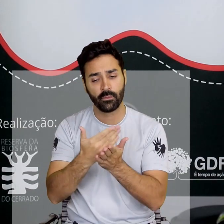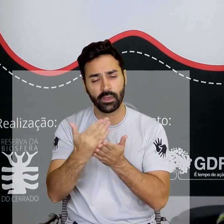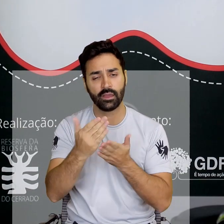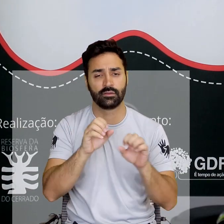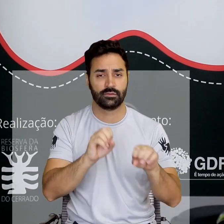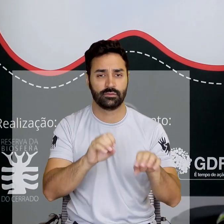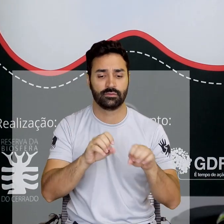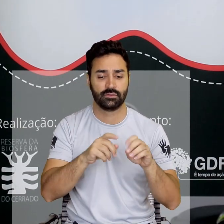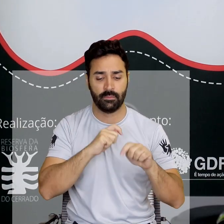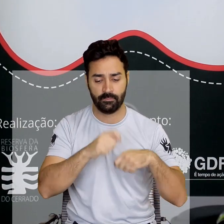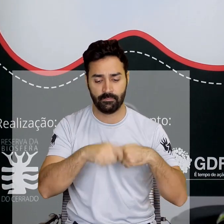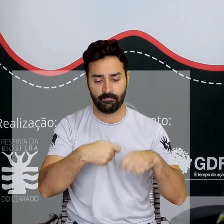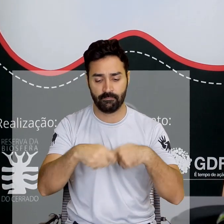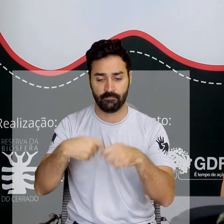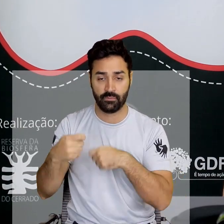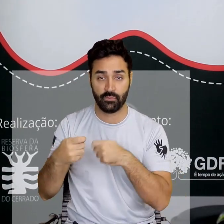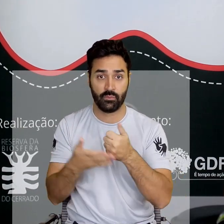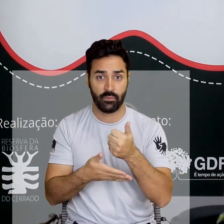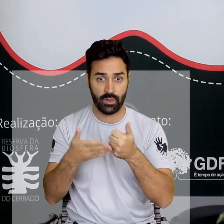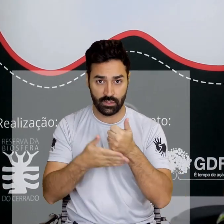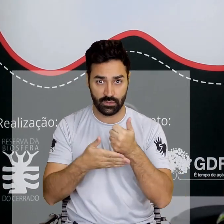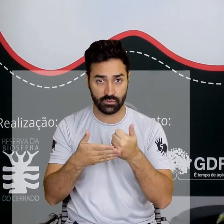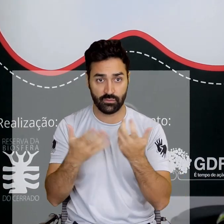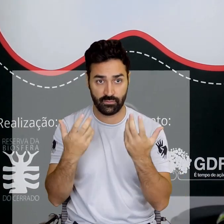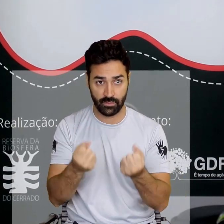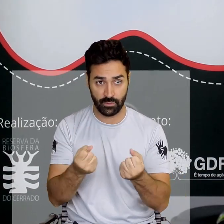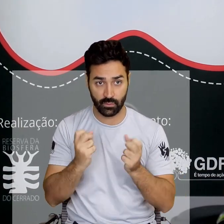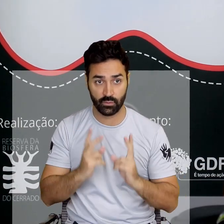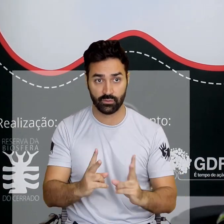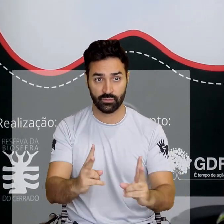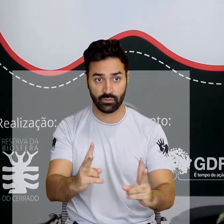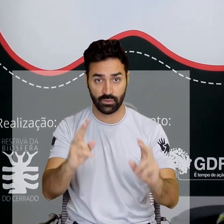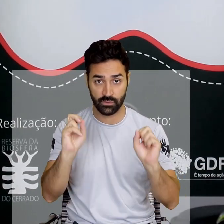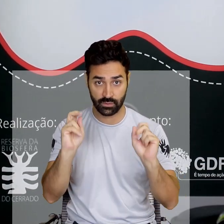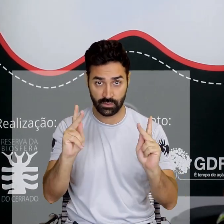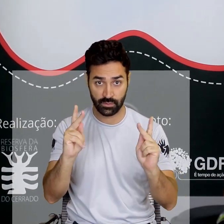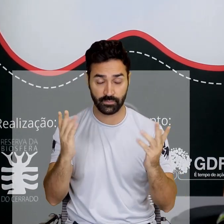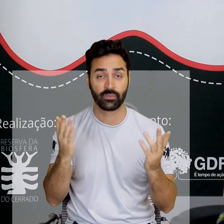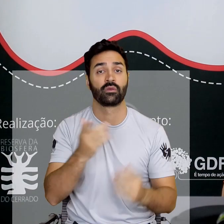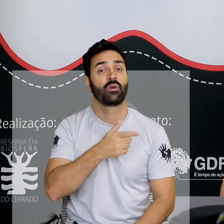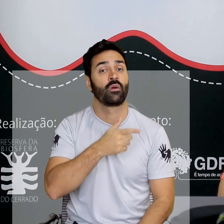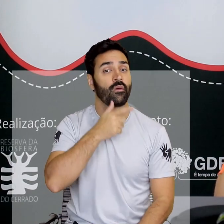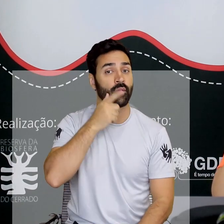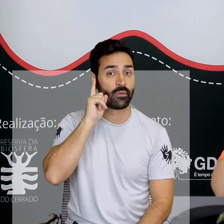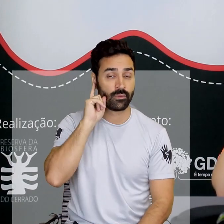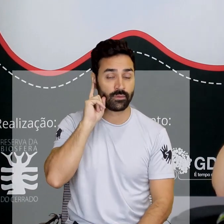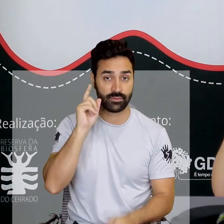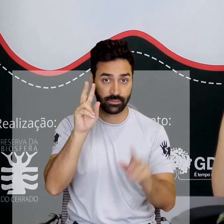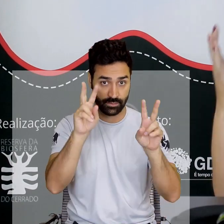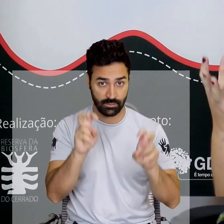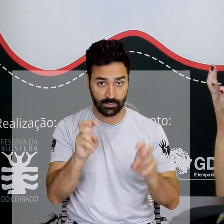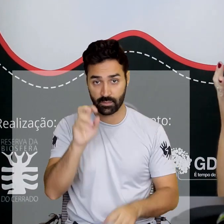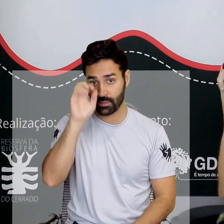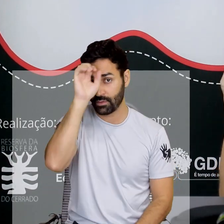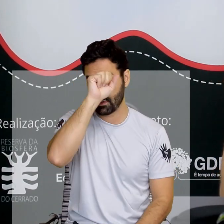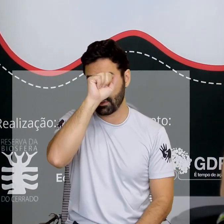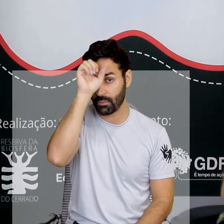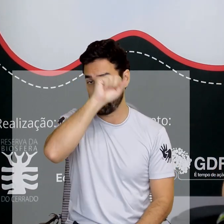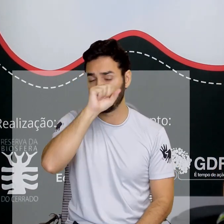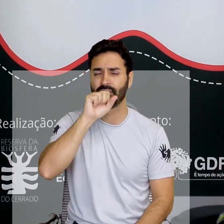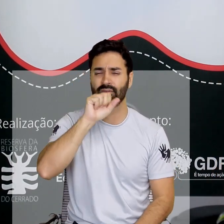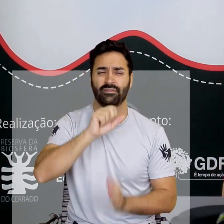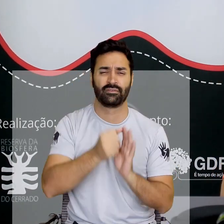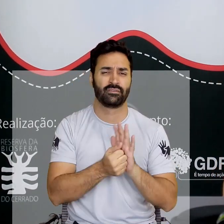que nós vamos continuar hoje. Combinado? Nosso tema de ontem, a gente aprendeu vários